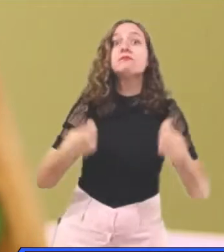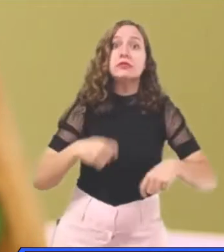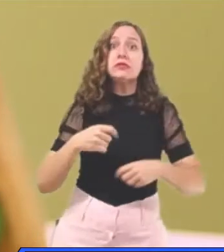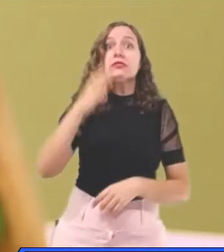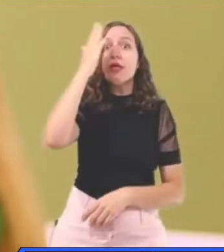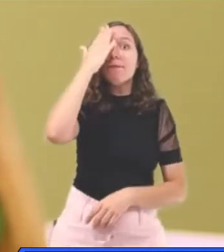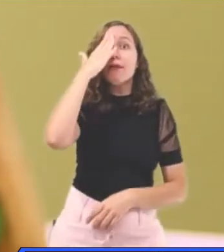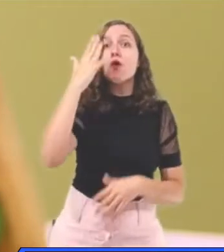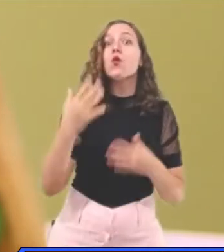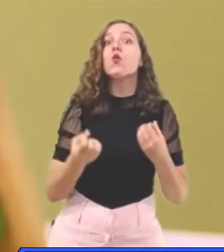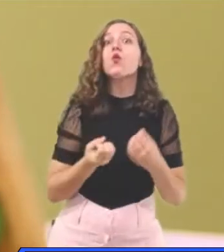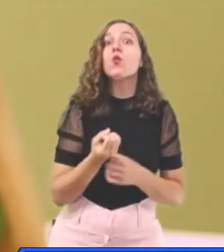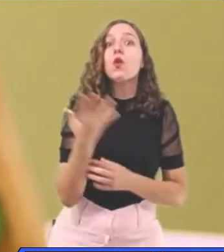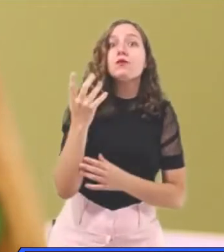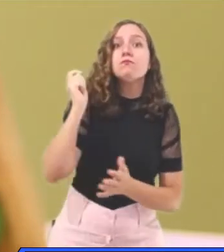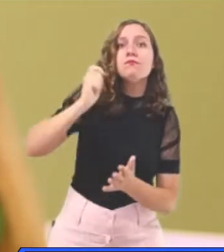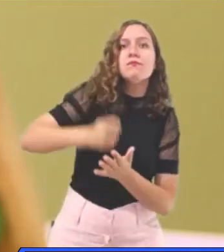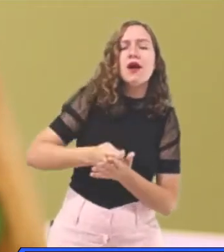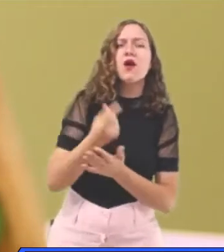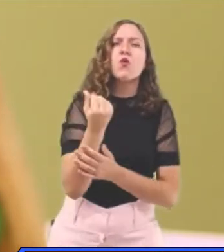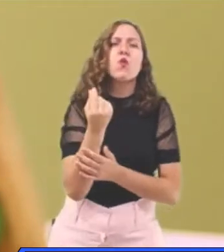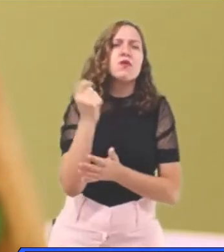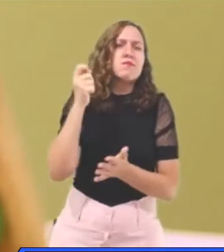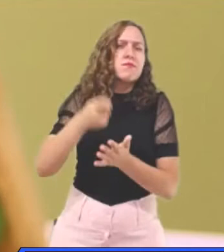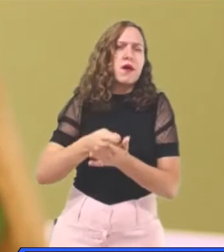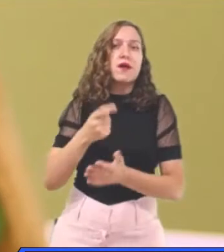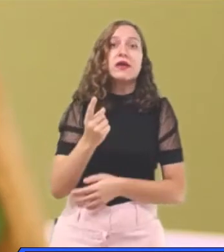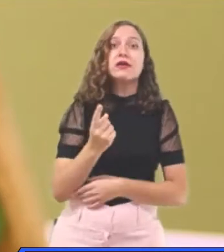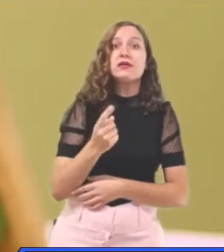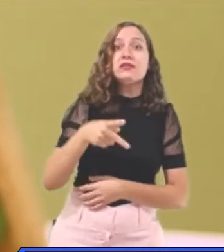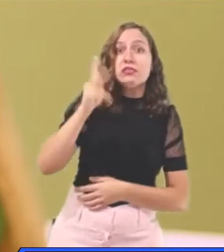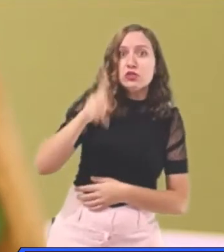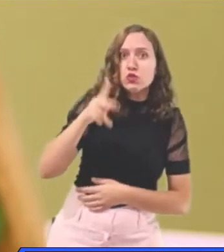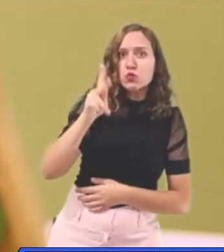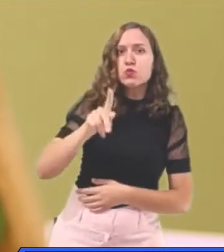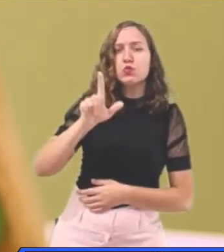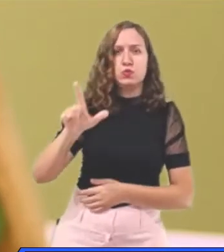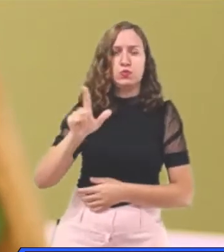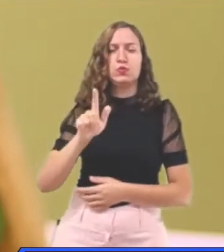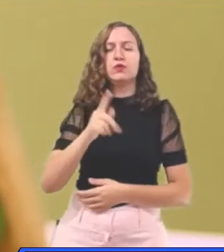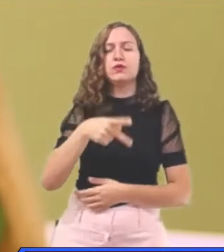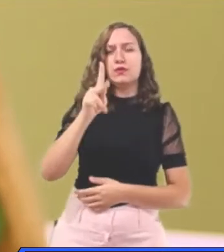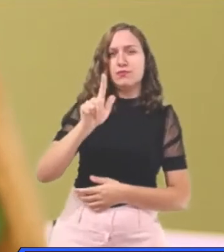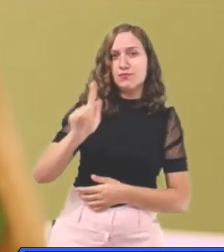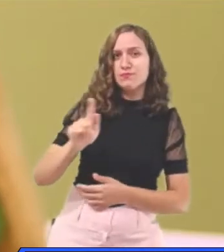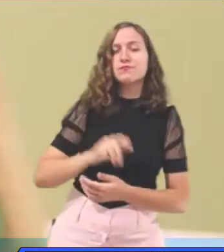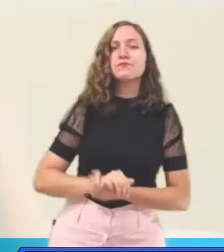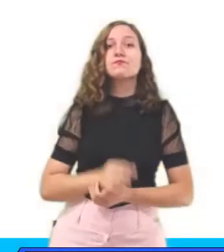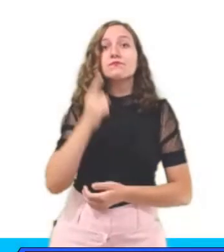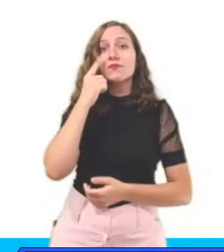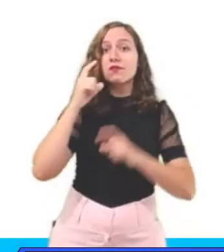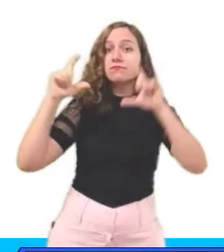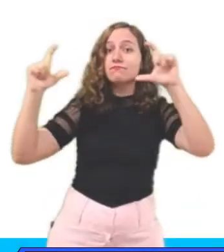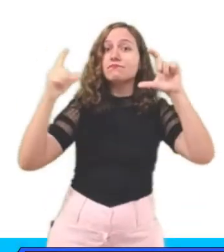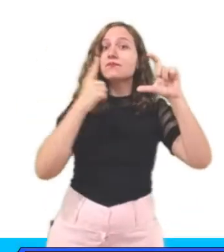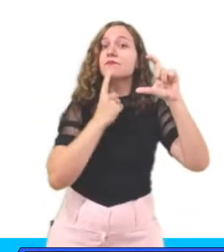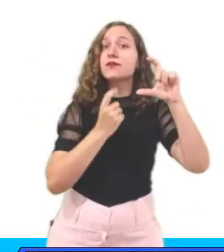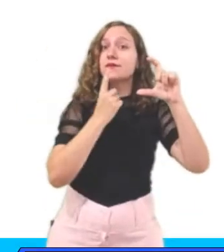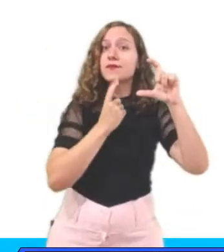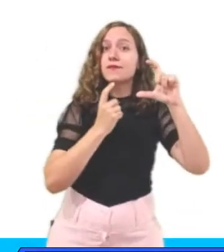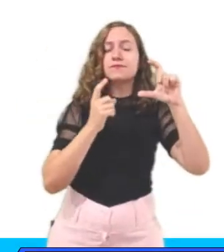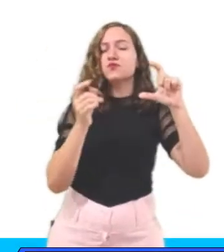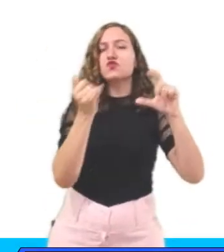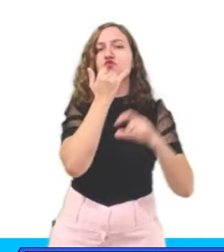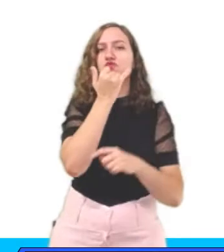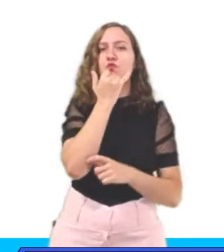quilo. Vamos colocar ali um lembretezinho. 1 quilo corresponde a 1.000 gramas.